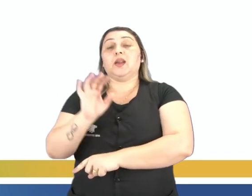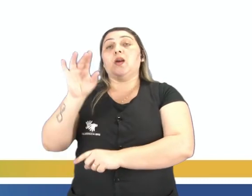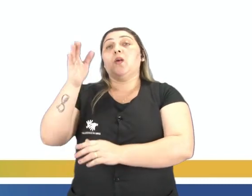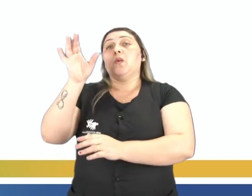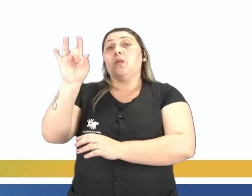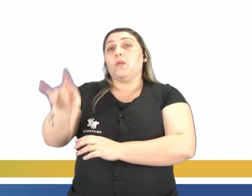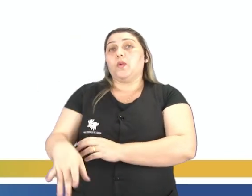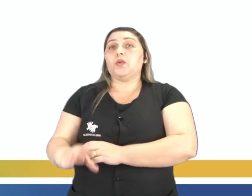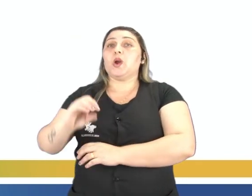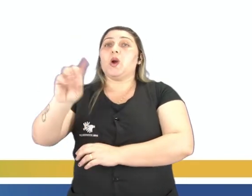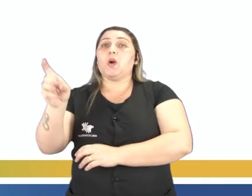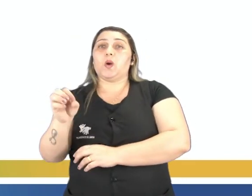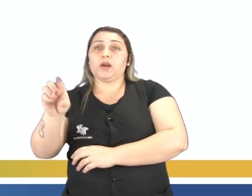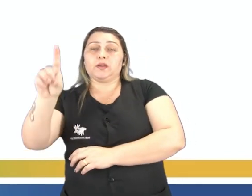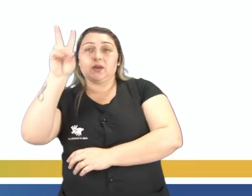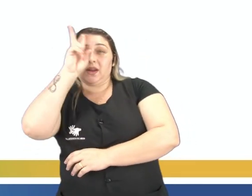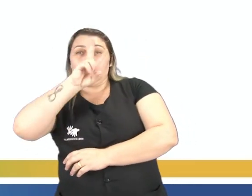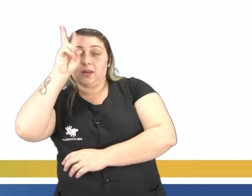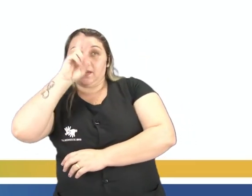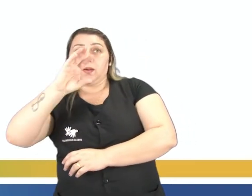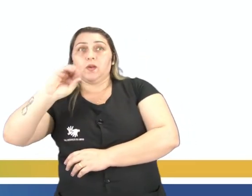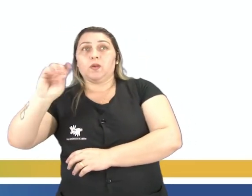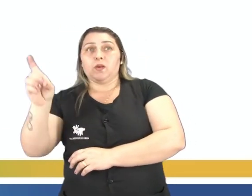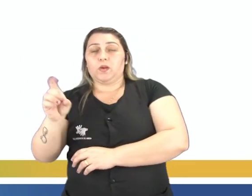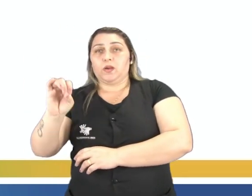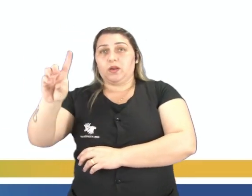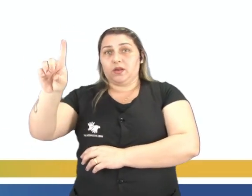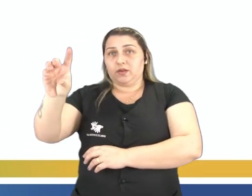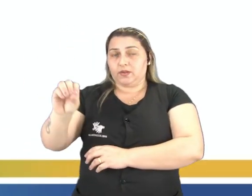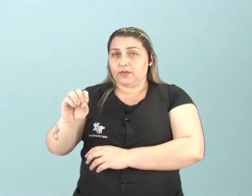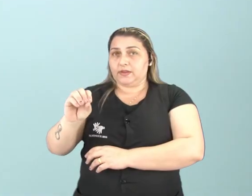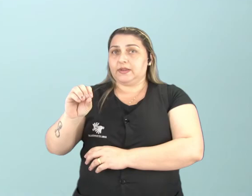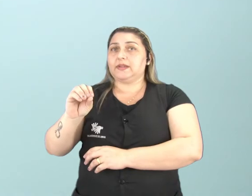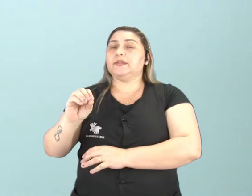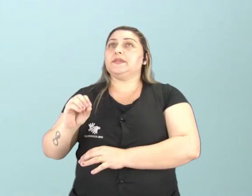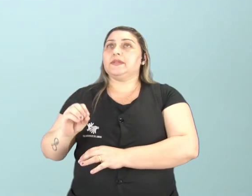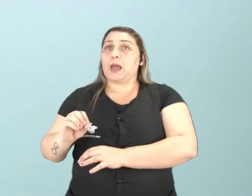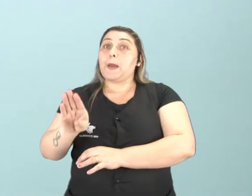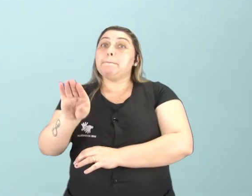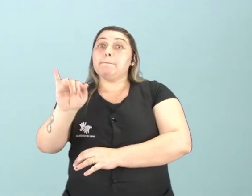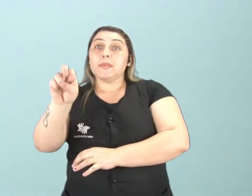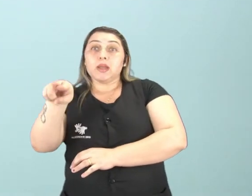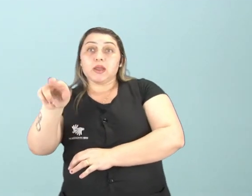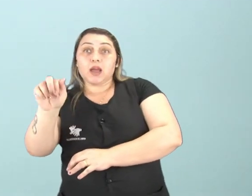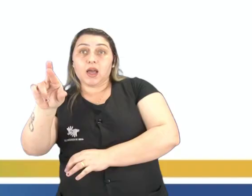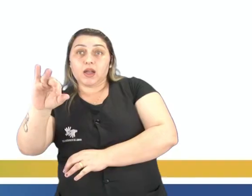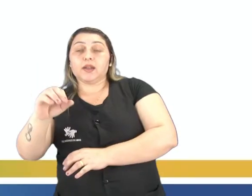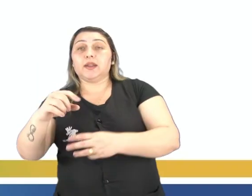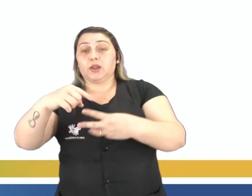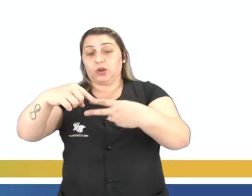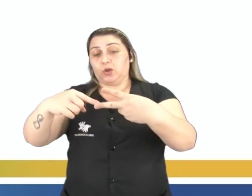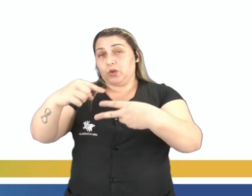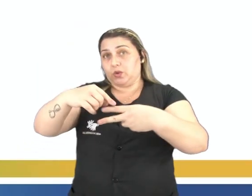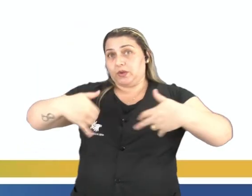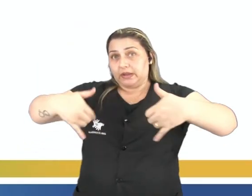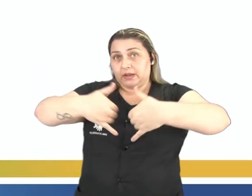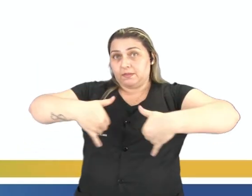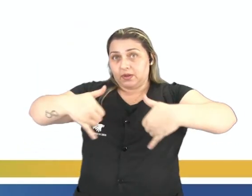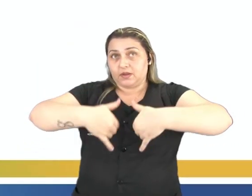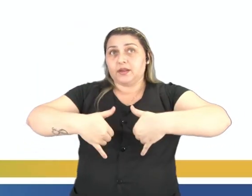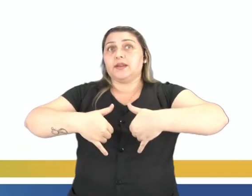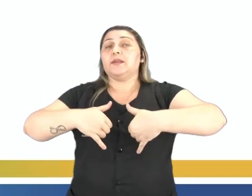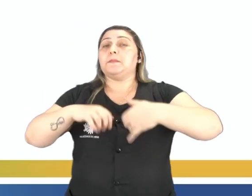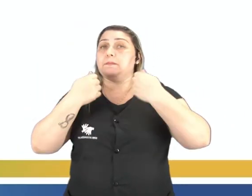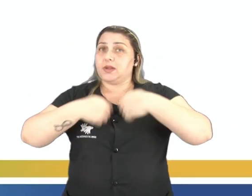sobrou óxido. E aí lembrando que os óxidos, eles são compostos binários, então aqui a gente tem 2 elementos químicos e